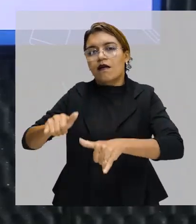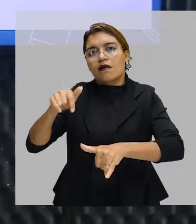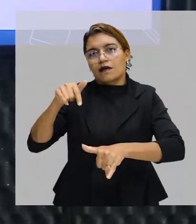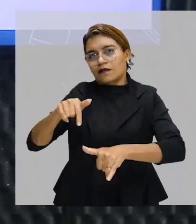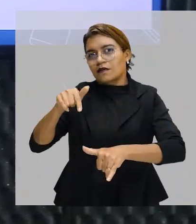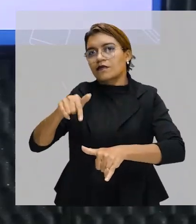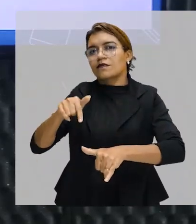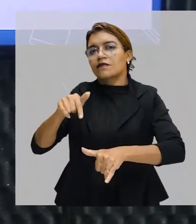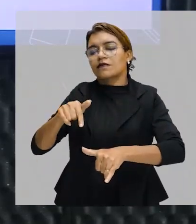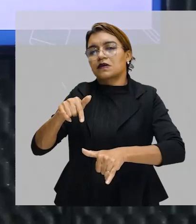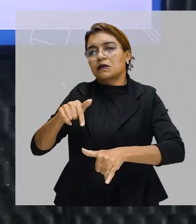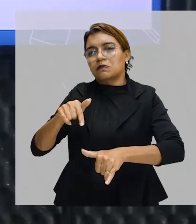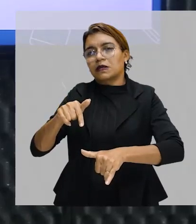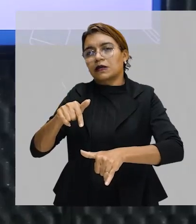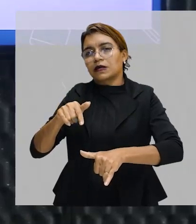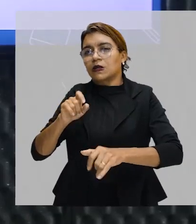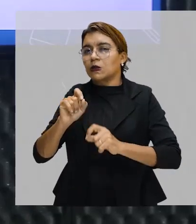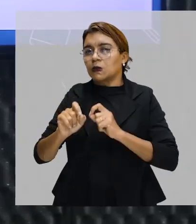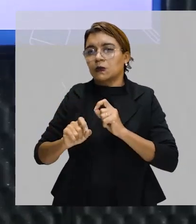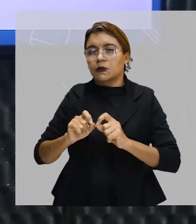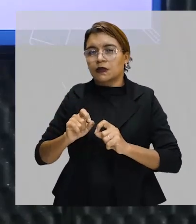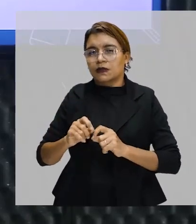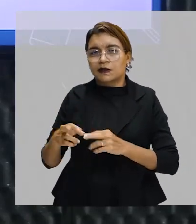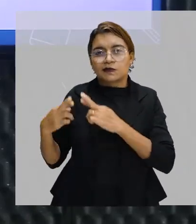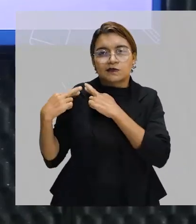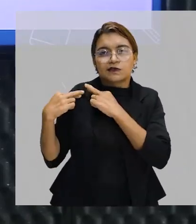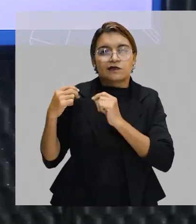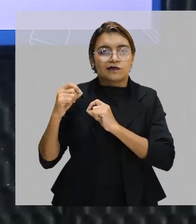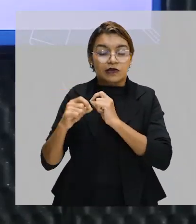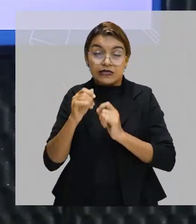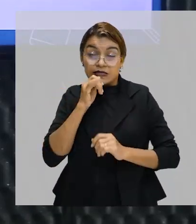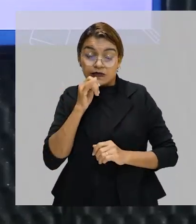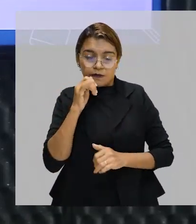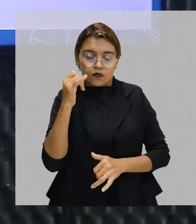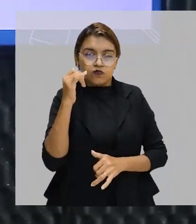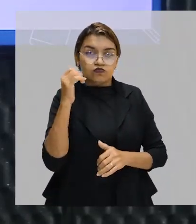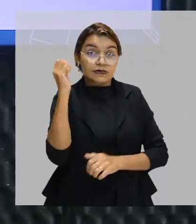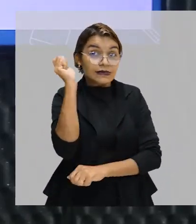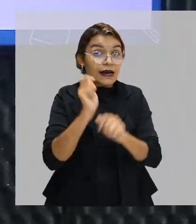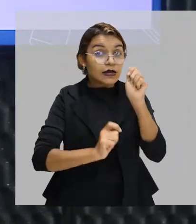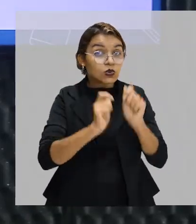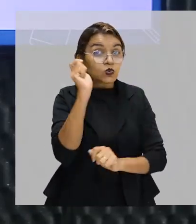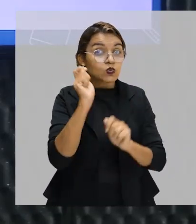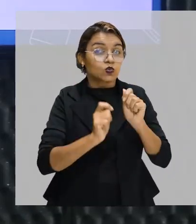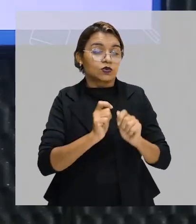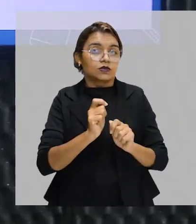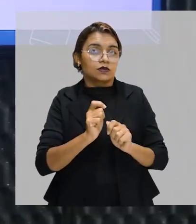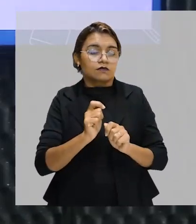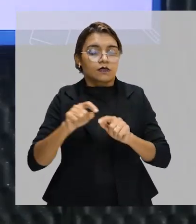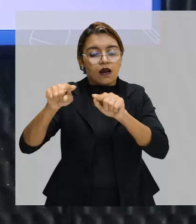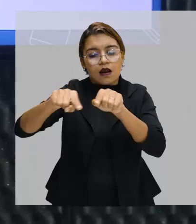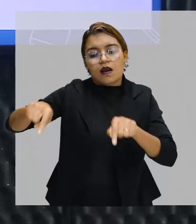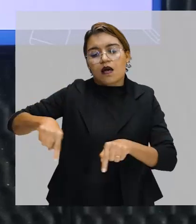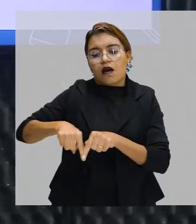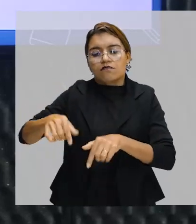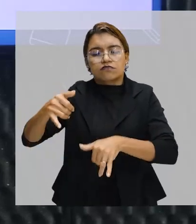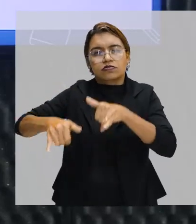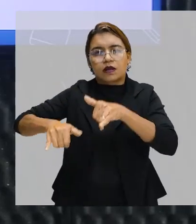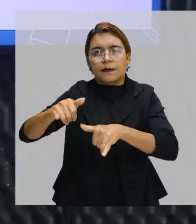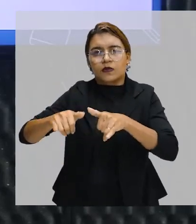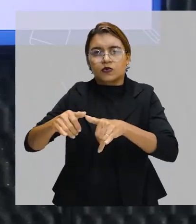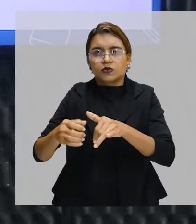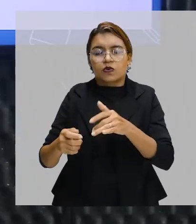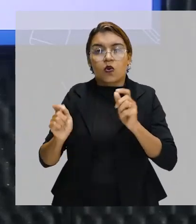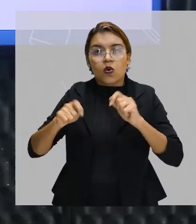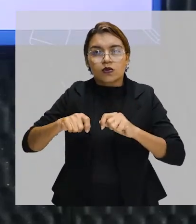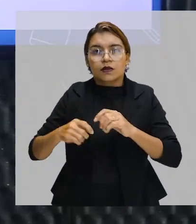nesse ponto, fazendo com que na indústria, certo? No laboratório, que a gente consegue agora